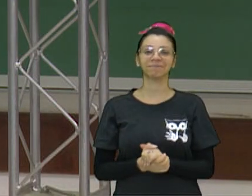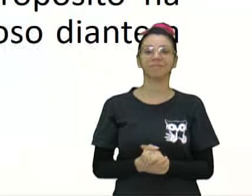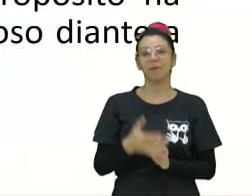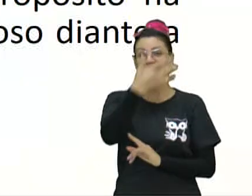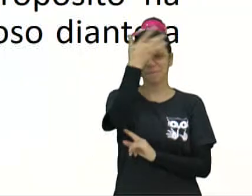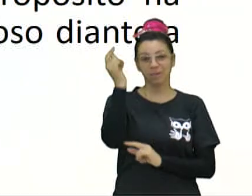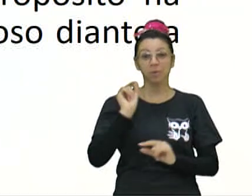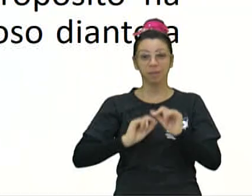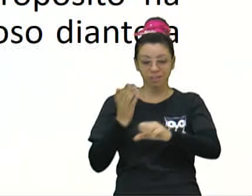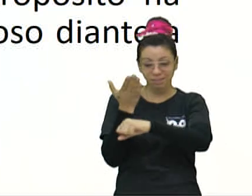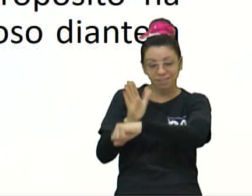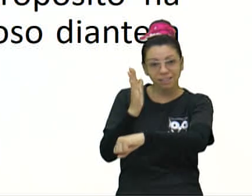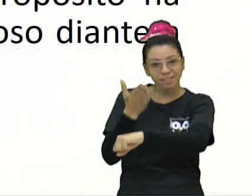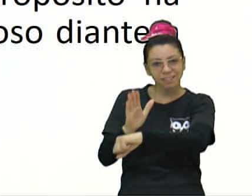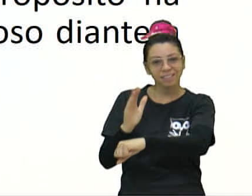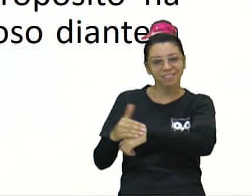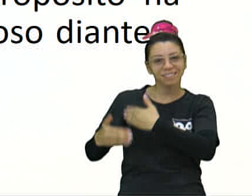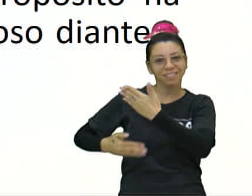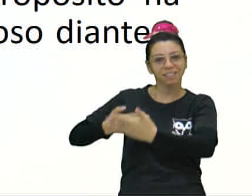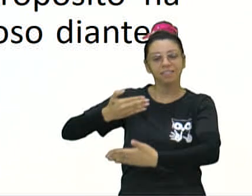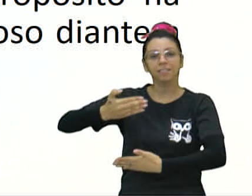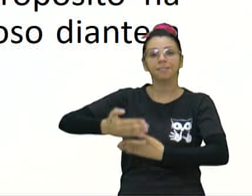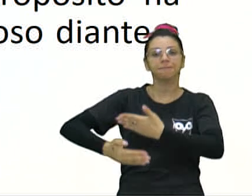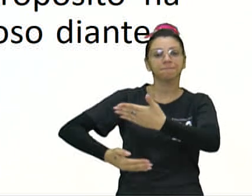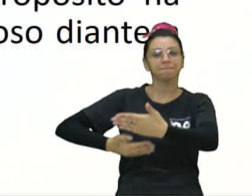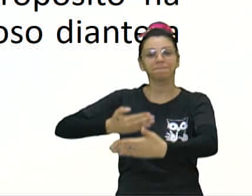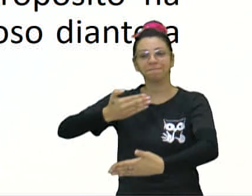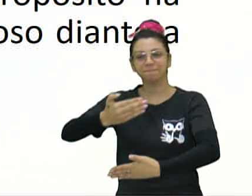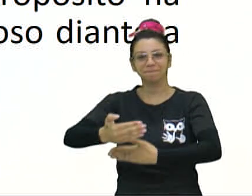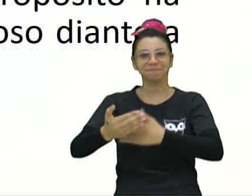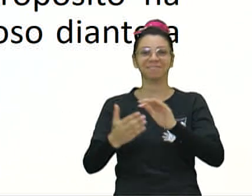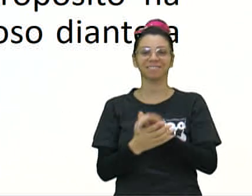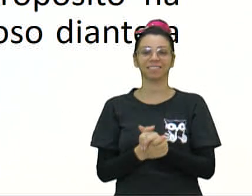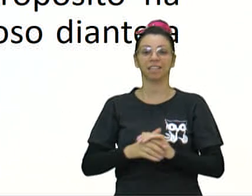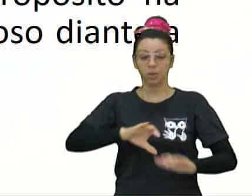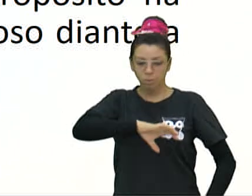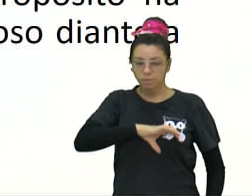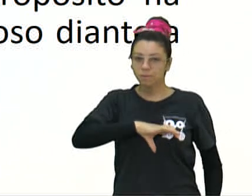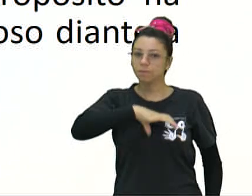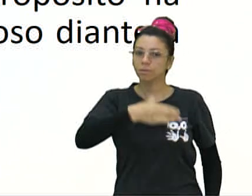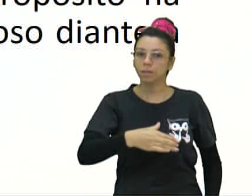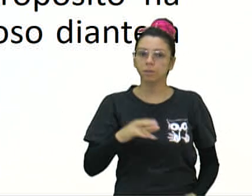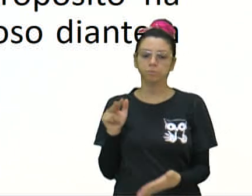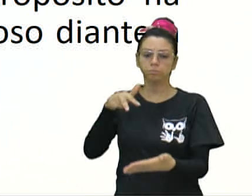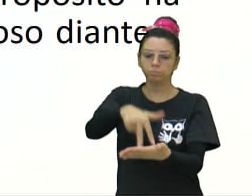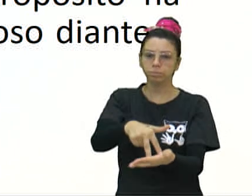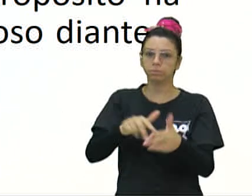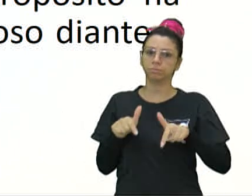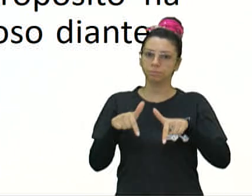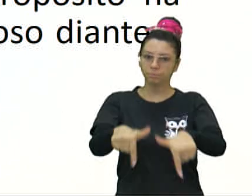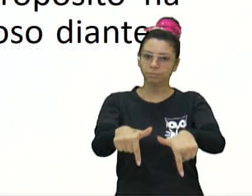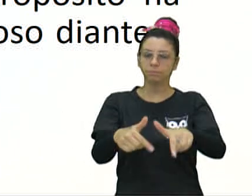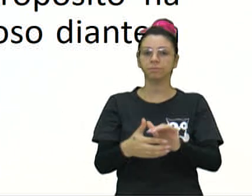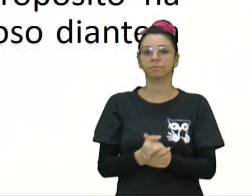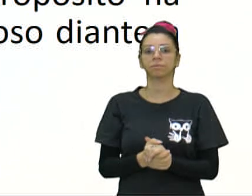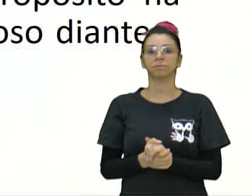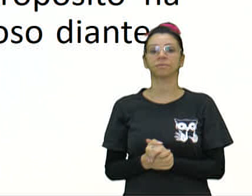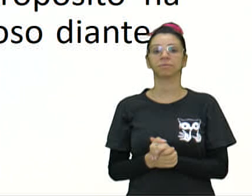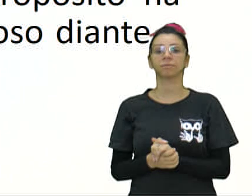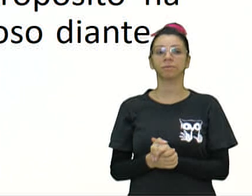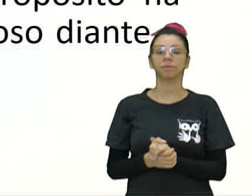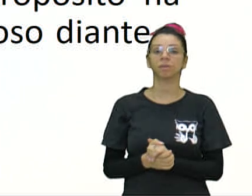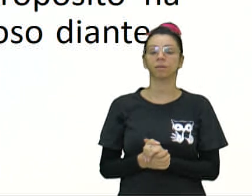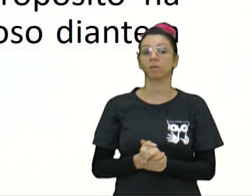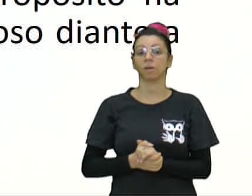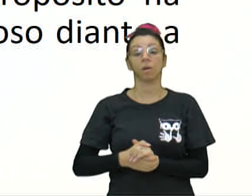de taekwondo desenvolve o espírito indomável nas lutas, desenvolvendo coragem no enfrentamento, né? Ele está relacionado com o